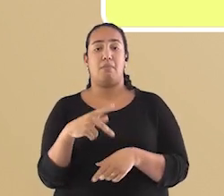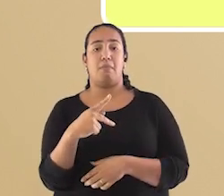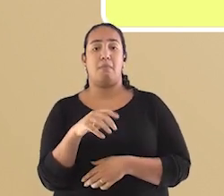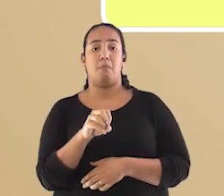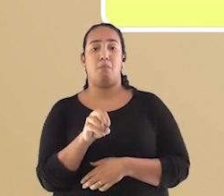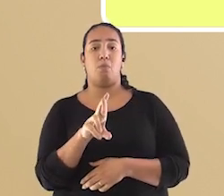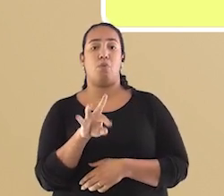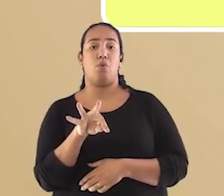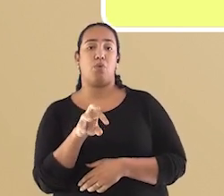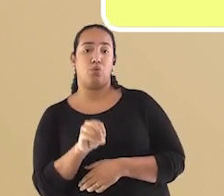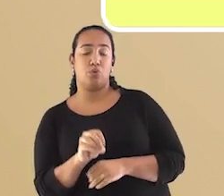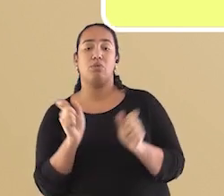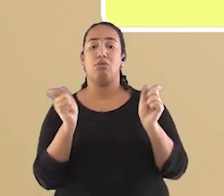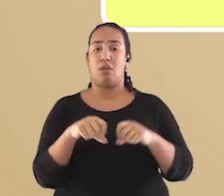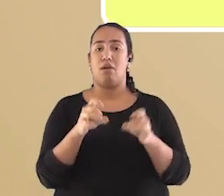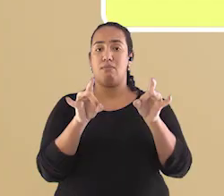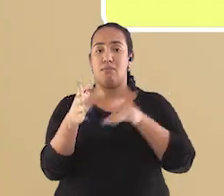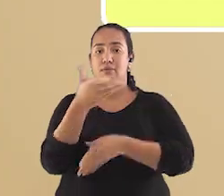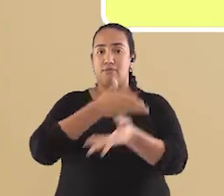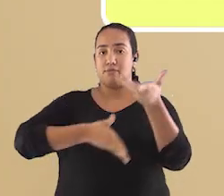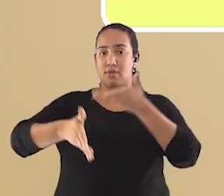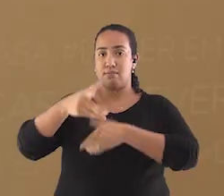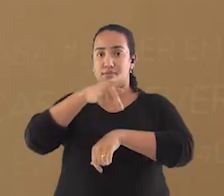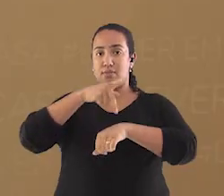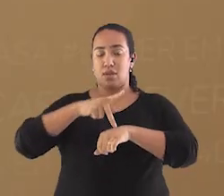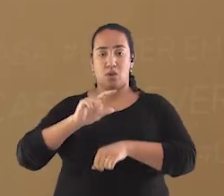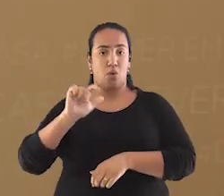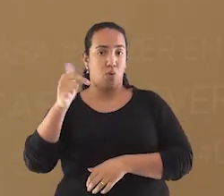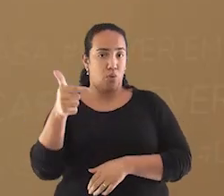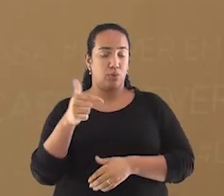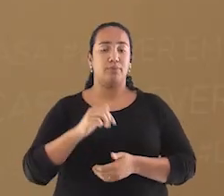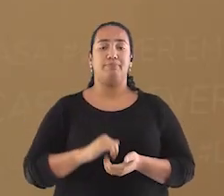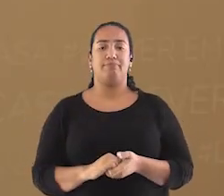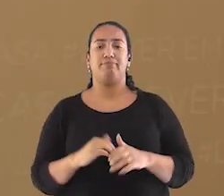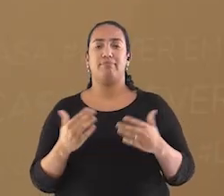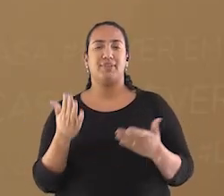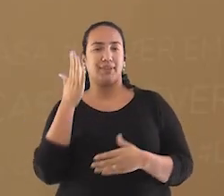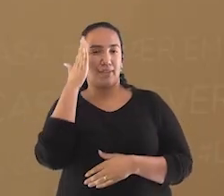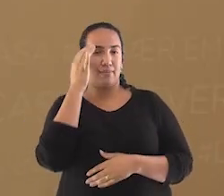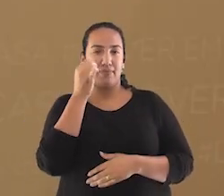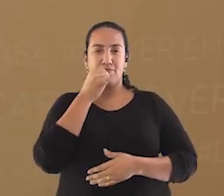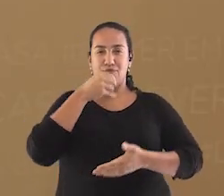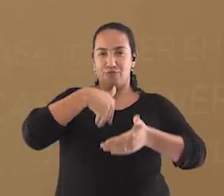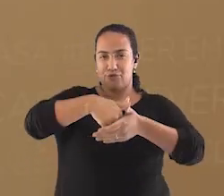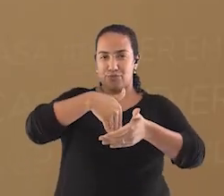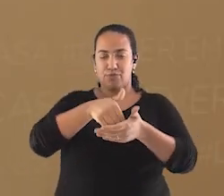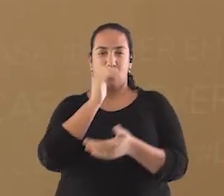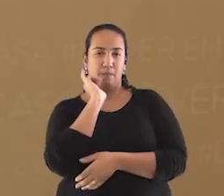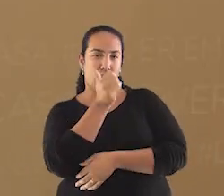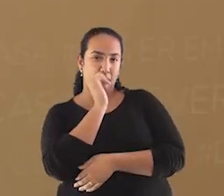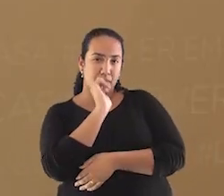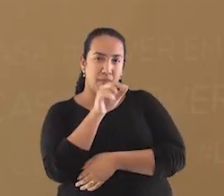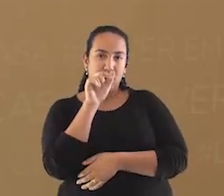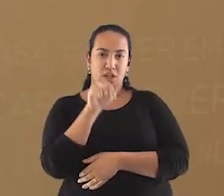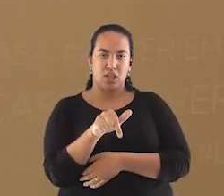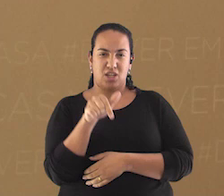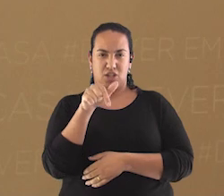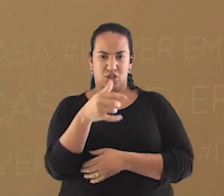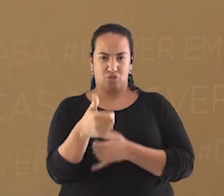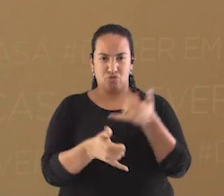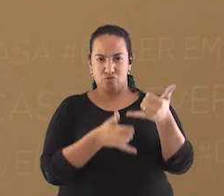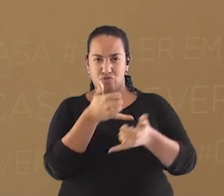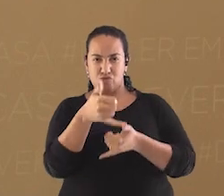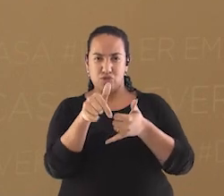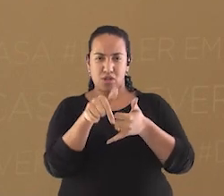que possibilitava comercializar com o exterior. Sabe aquele momento que o narrador de futebol fala, esse jogo é um